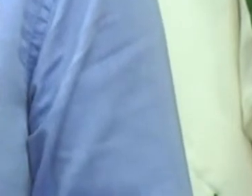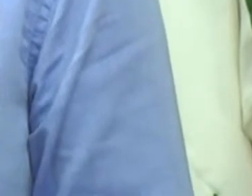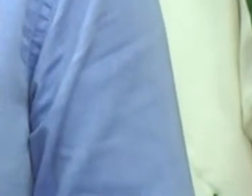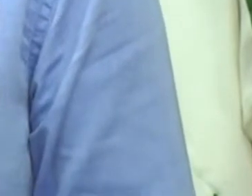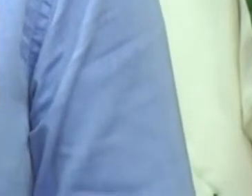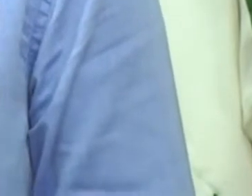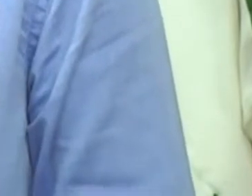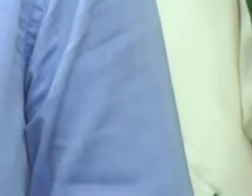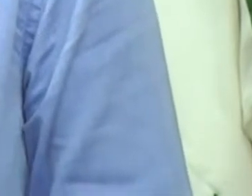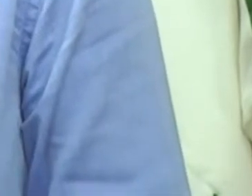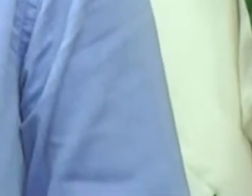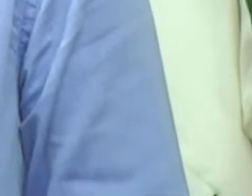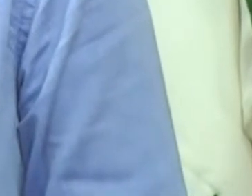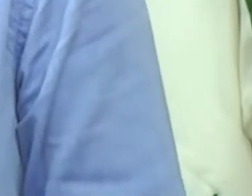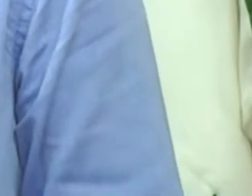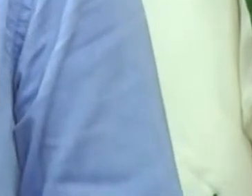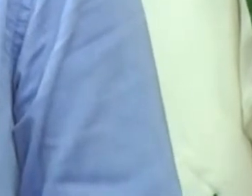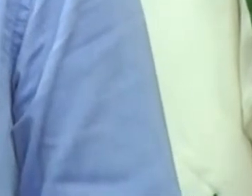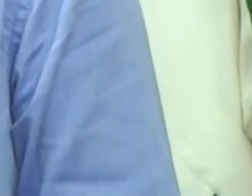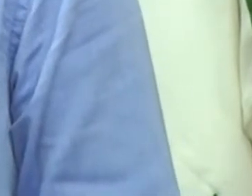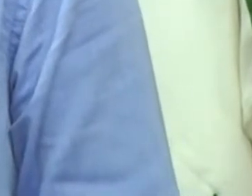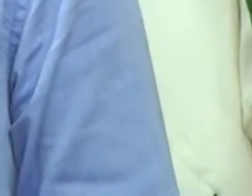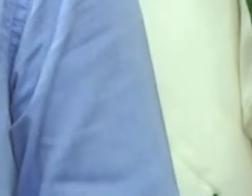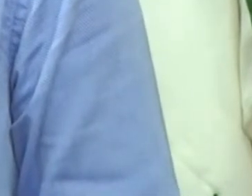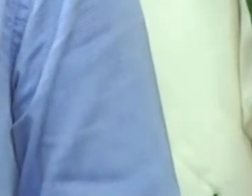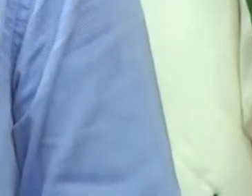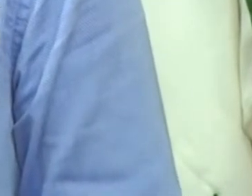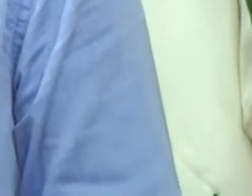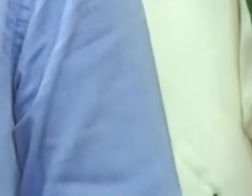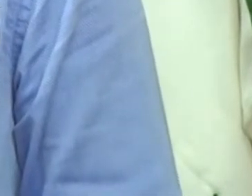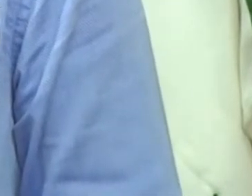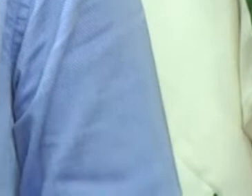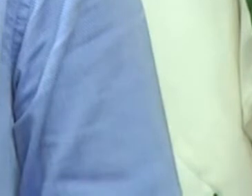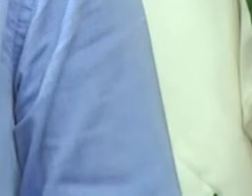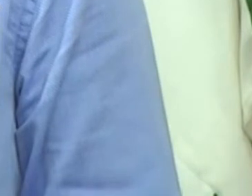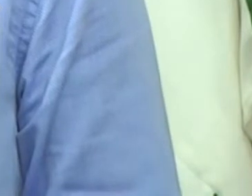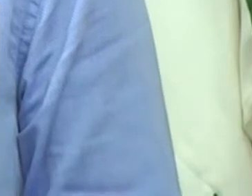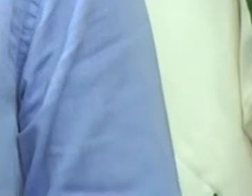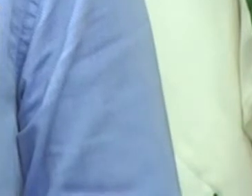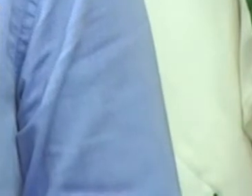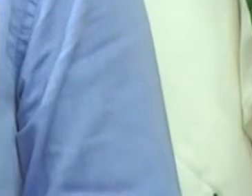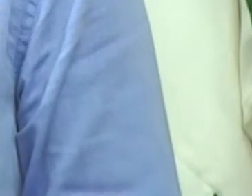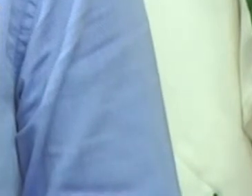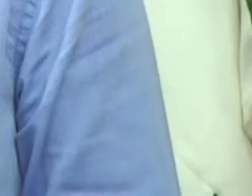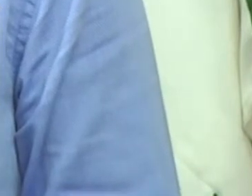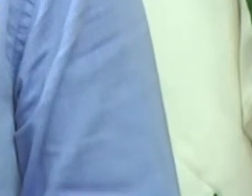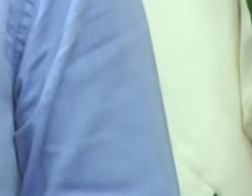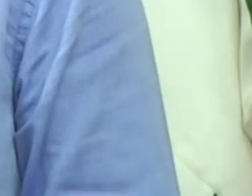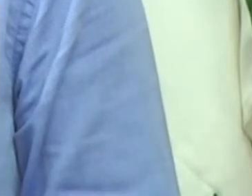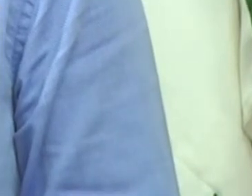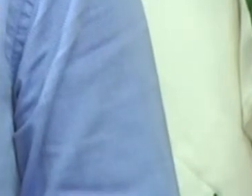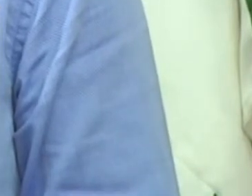de pensar sobre aquilo que fazem? É um questionamento. É disso que nós precisamos?